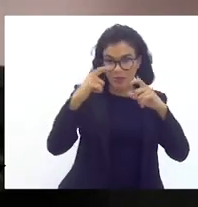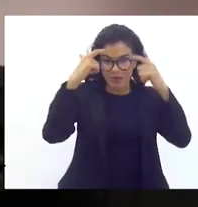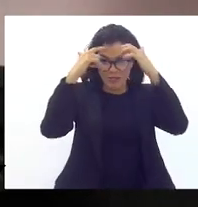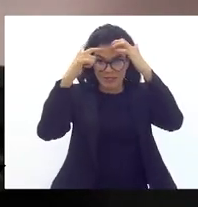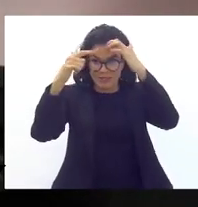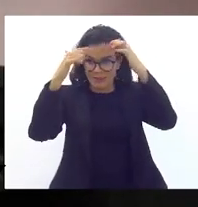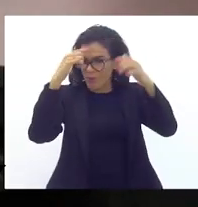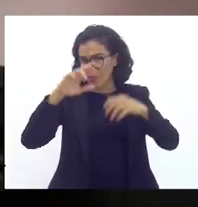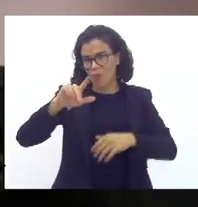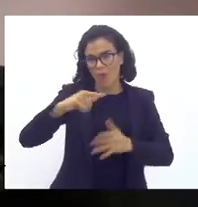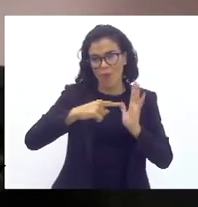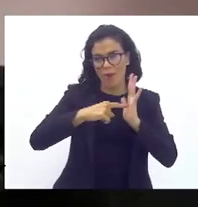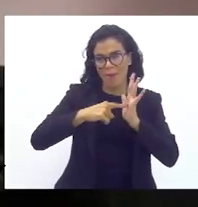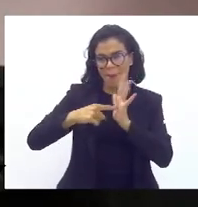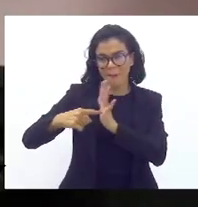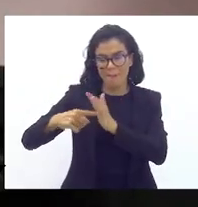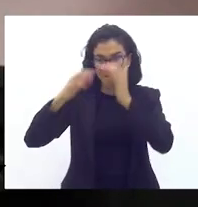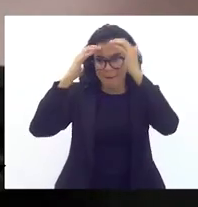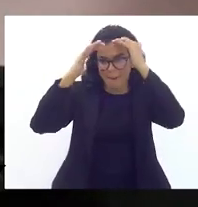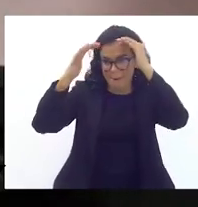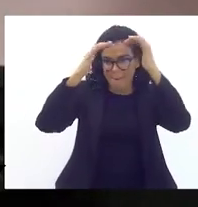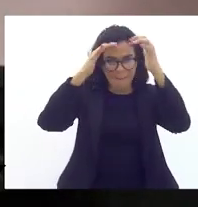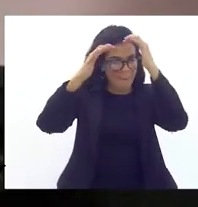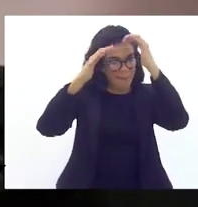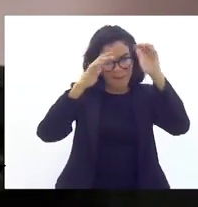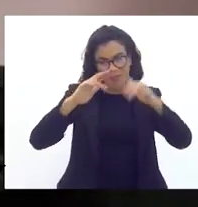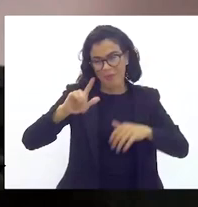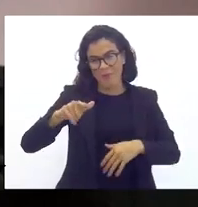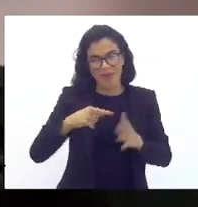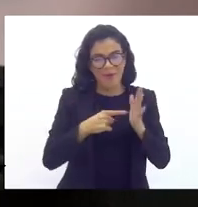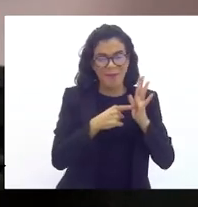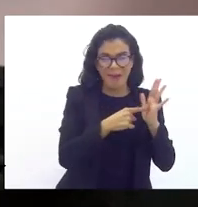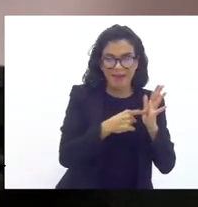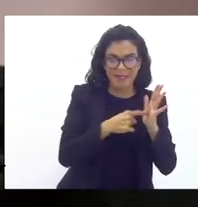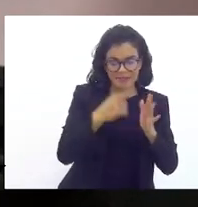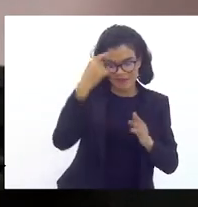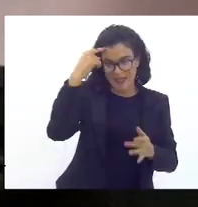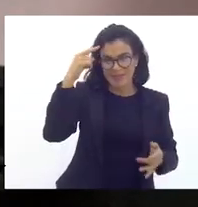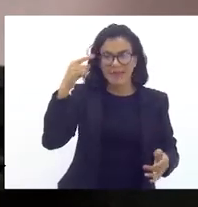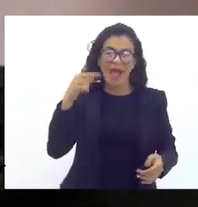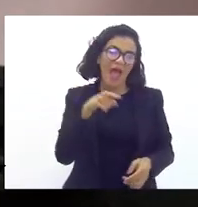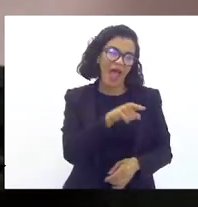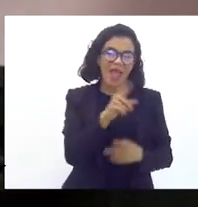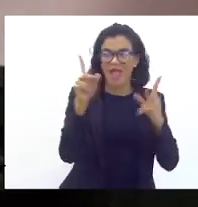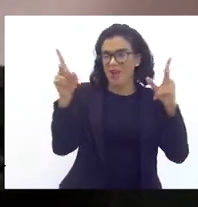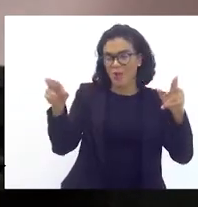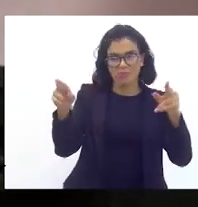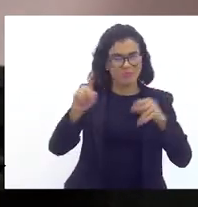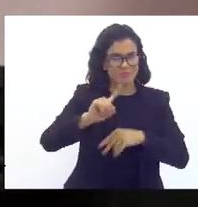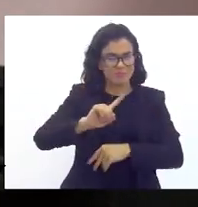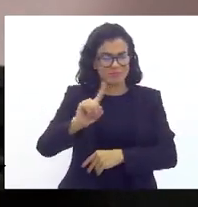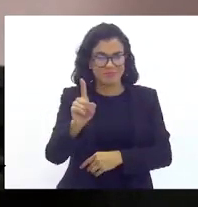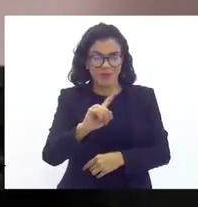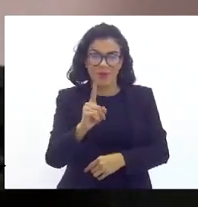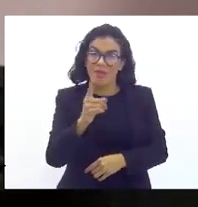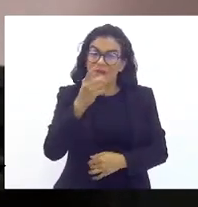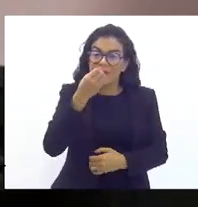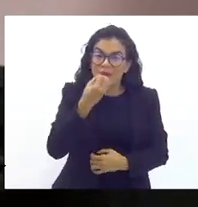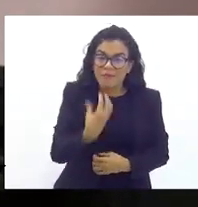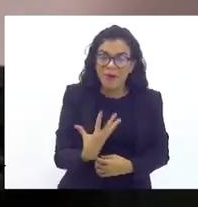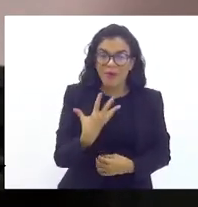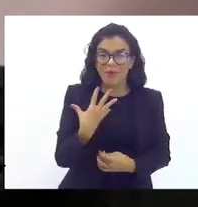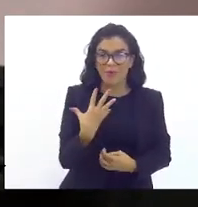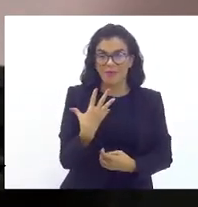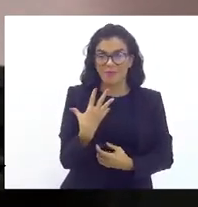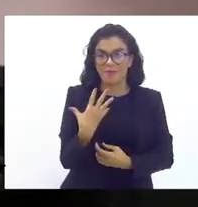uma máquina né a gente tem uma relação completamente distante da máquina e que bom que